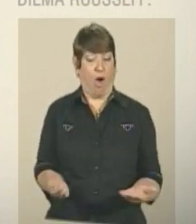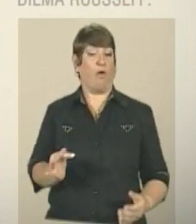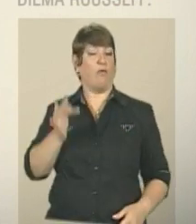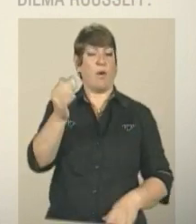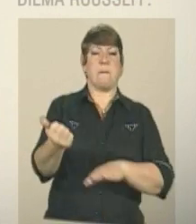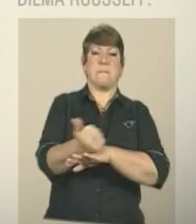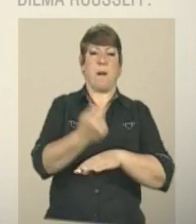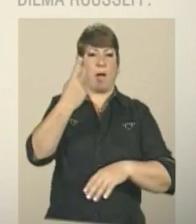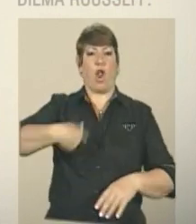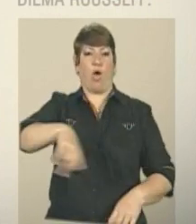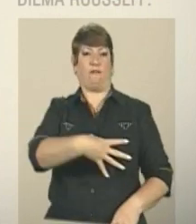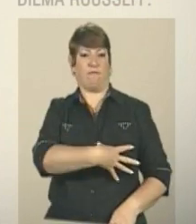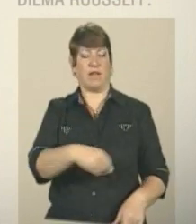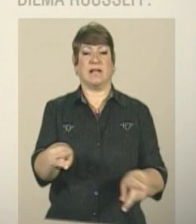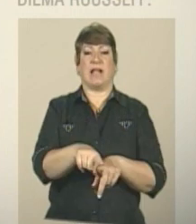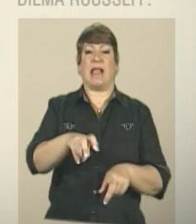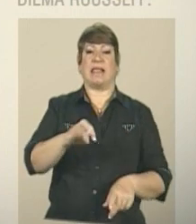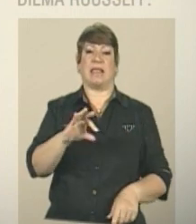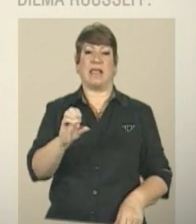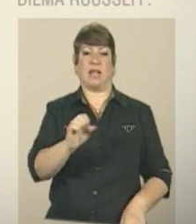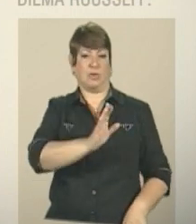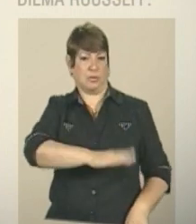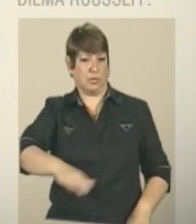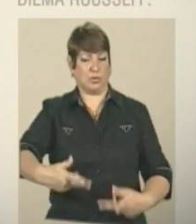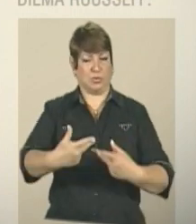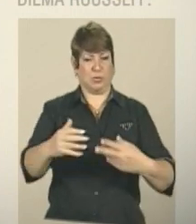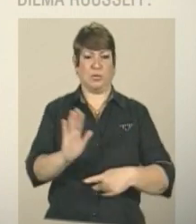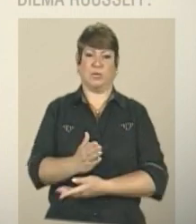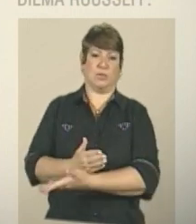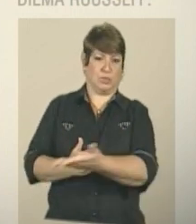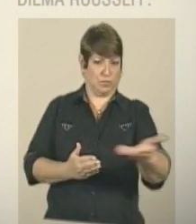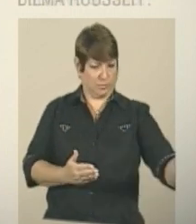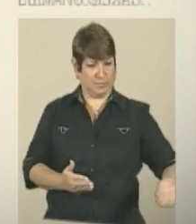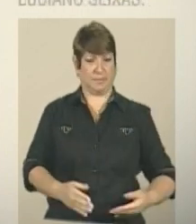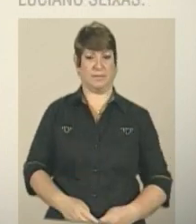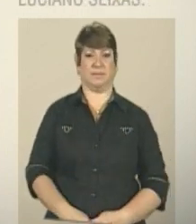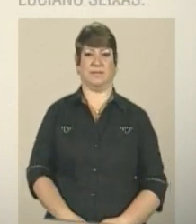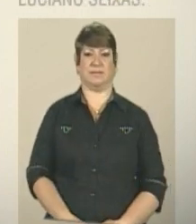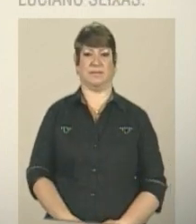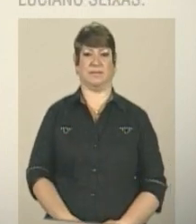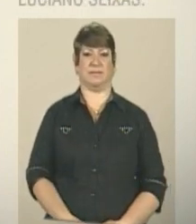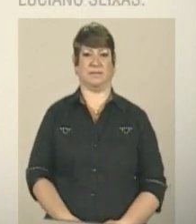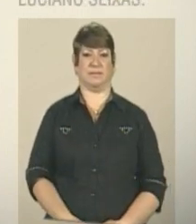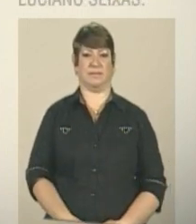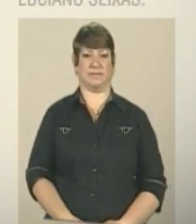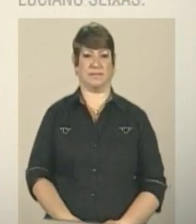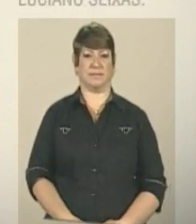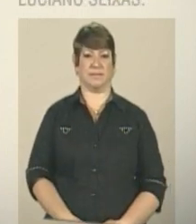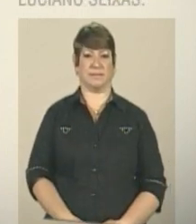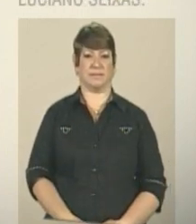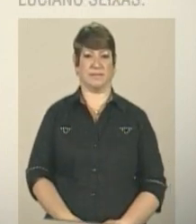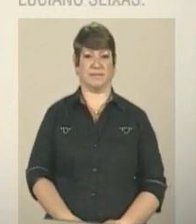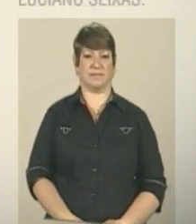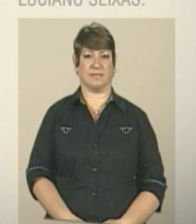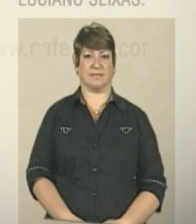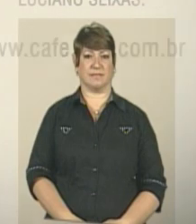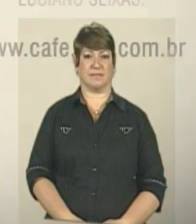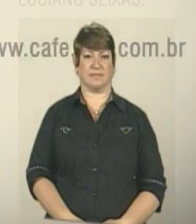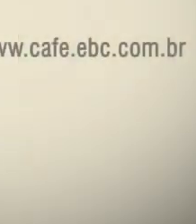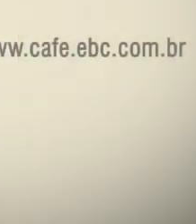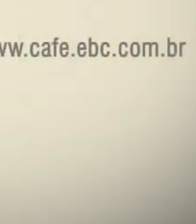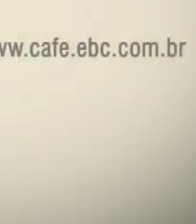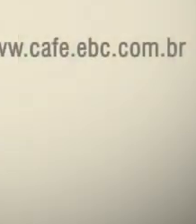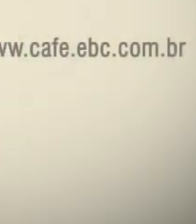e construindo um belo futuro para nossos filhos e netos. Você que nos ouve pode acessar este programa na